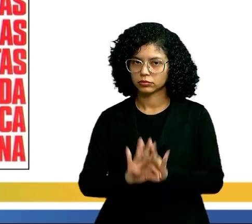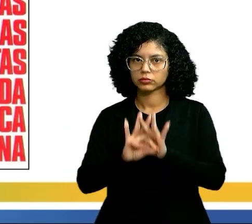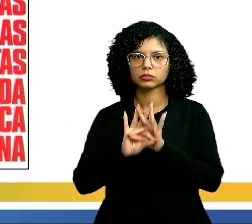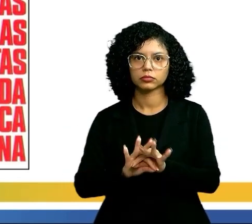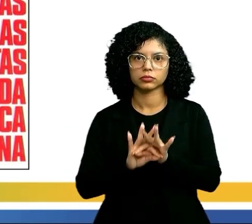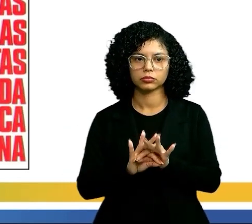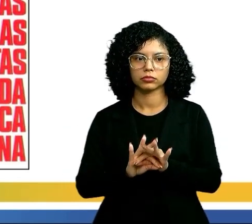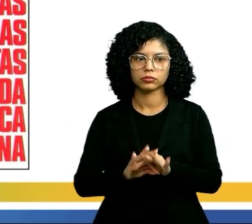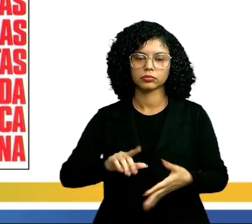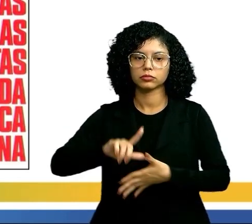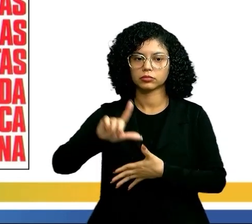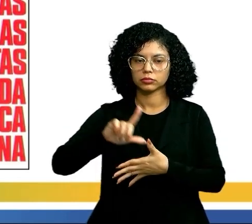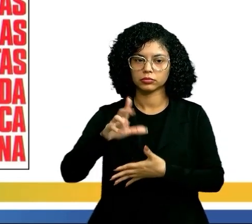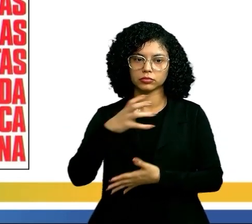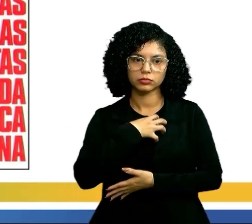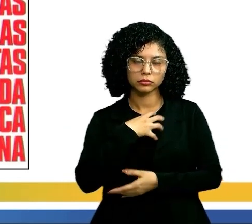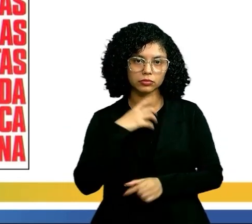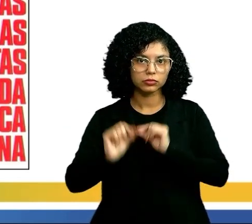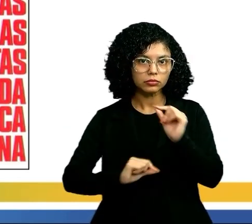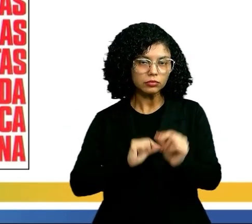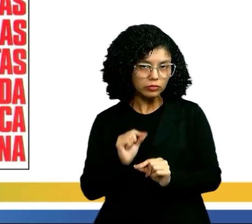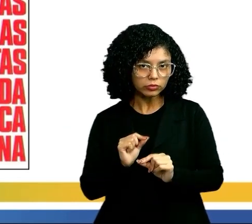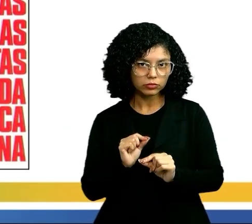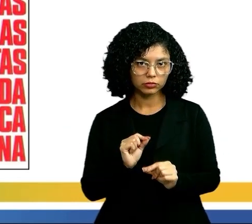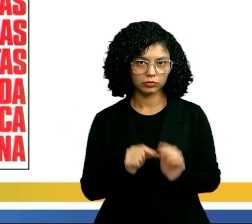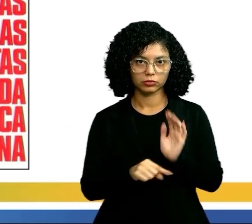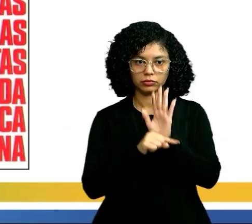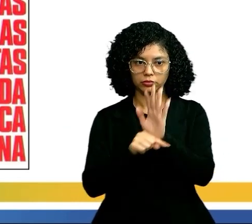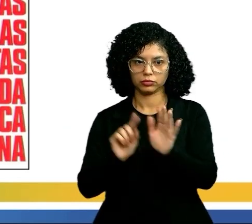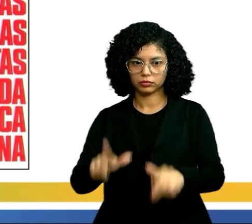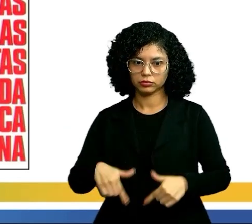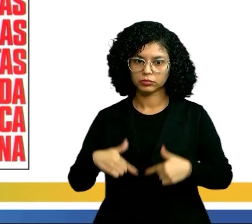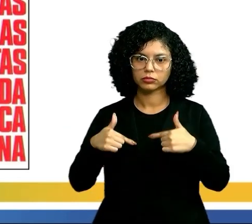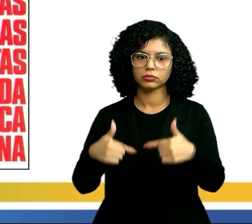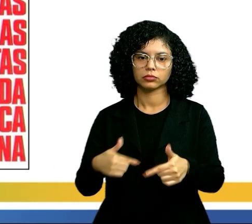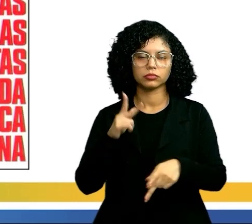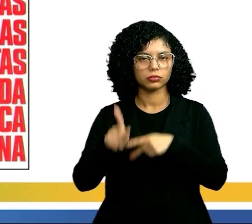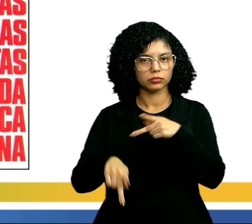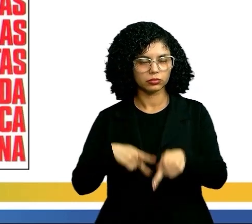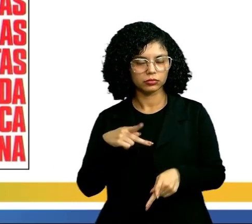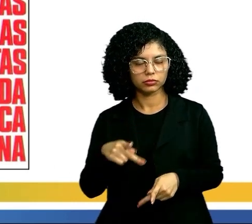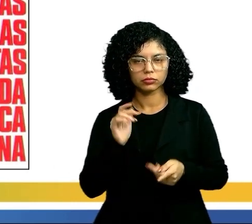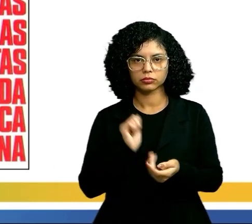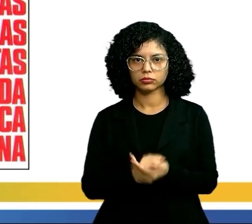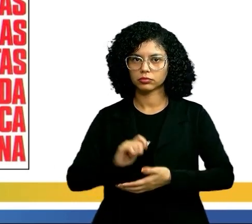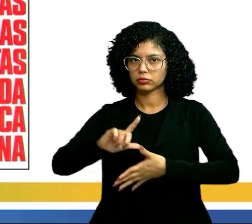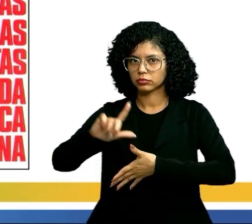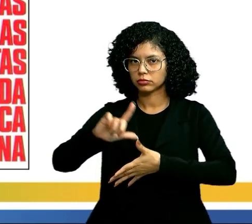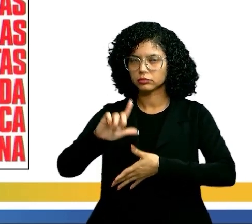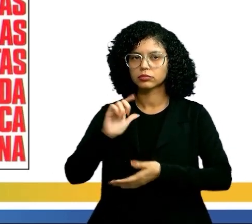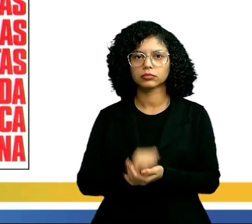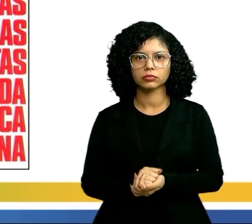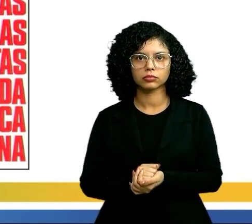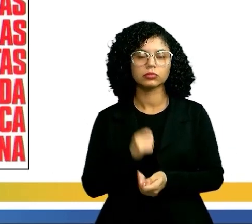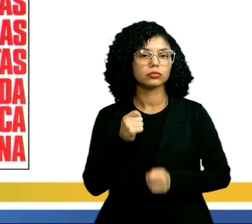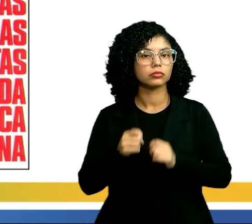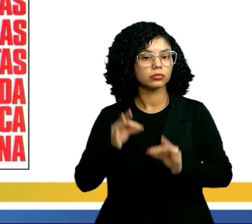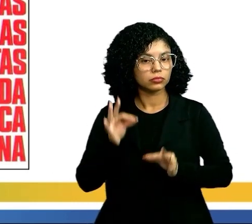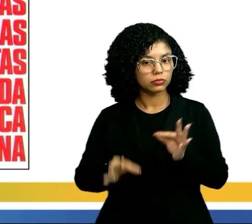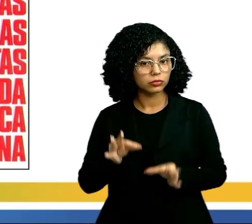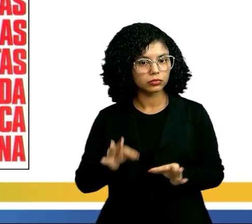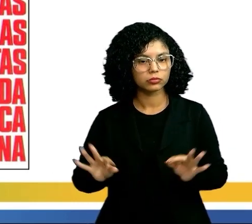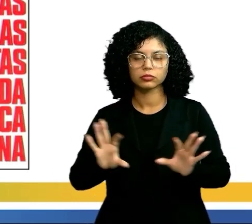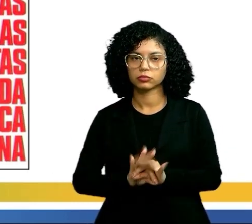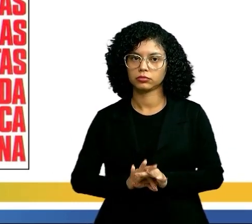às veias da América Latina no sentido de que ele representa a luta dos povos latinos por justiça, né,